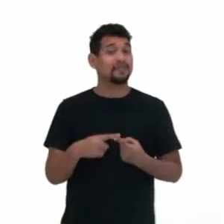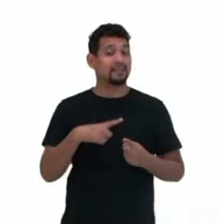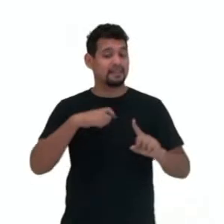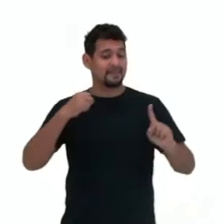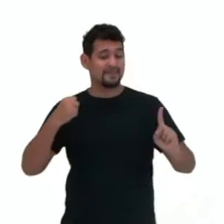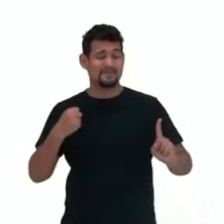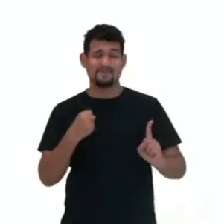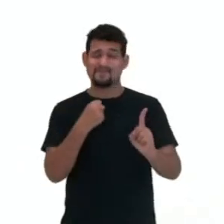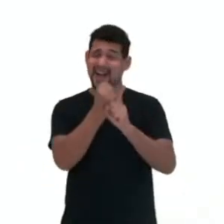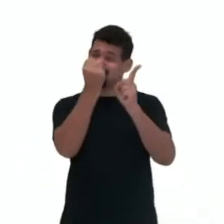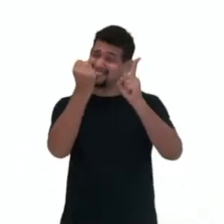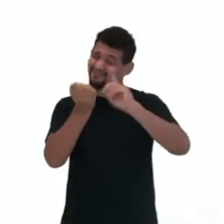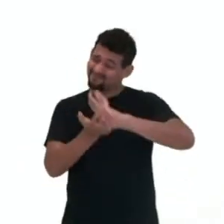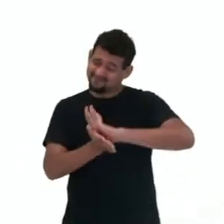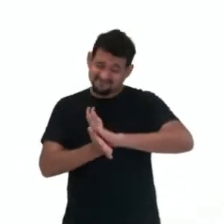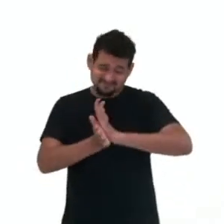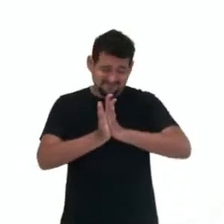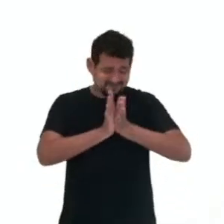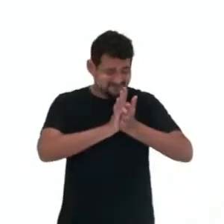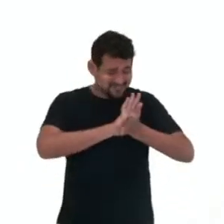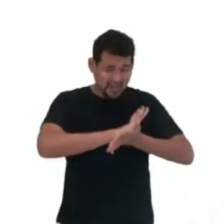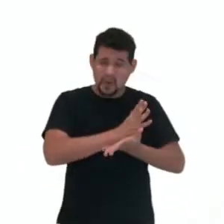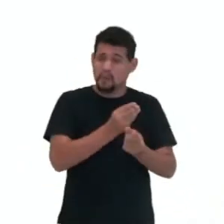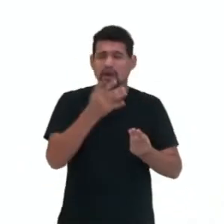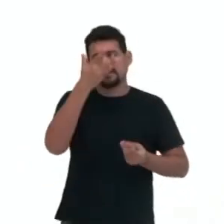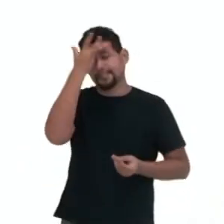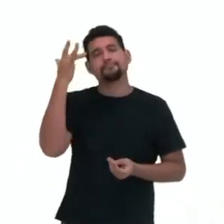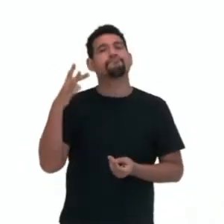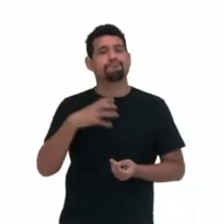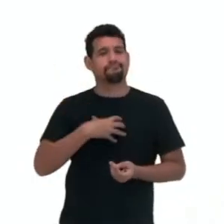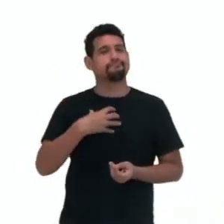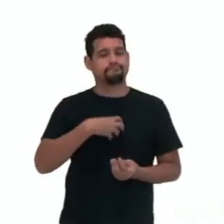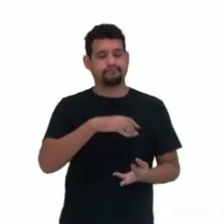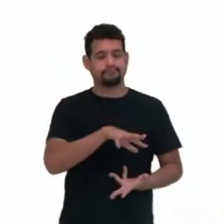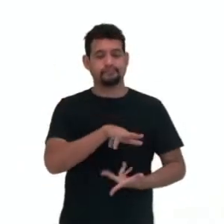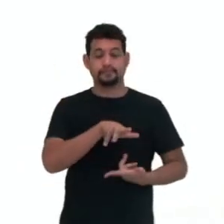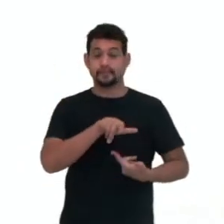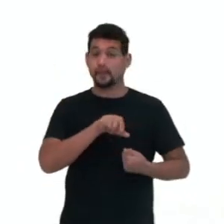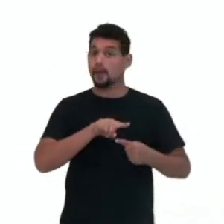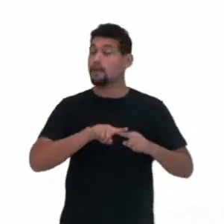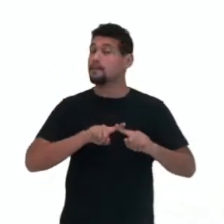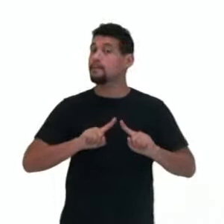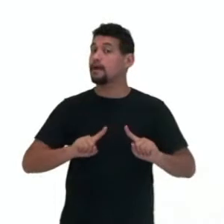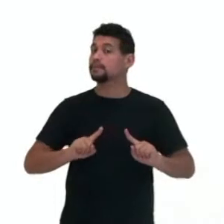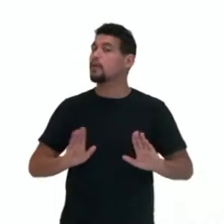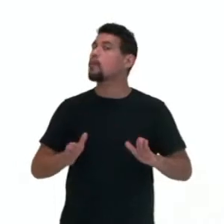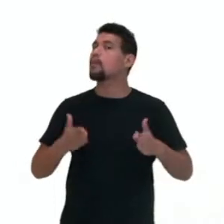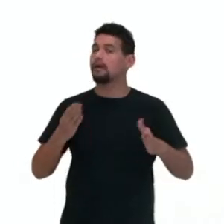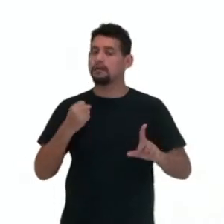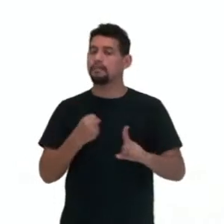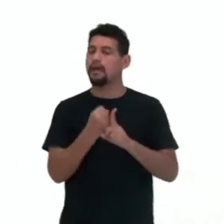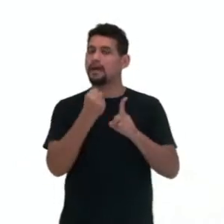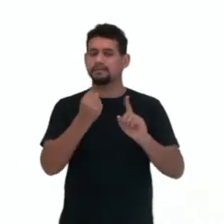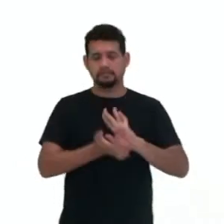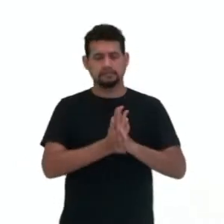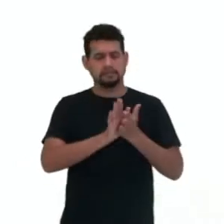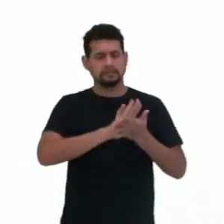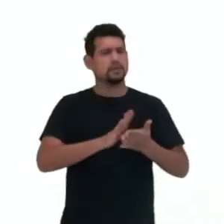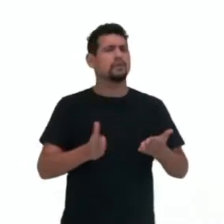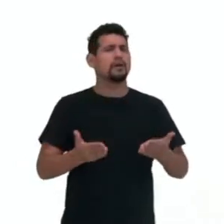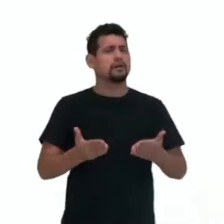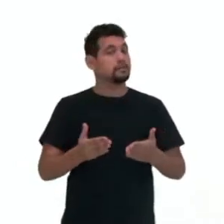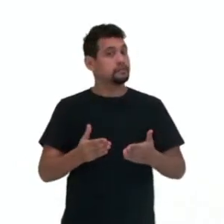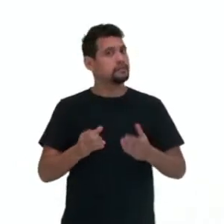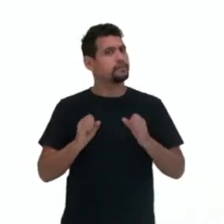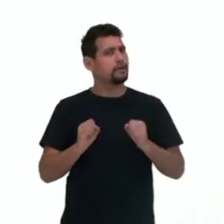impactos devastadores já são sentidos em milhões de pessoas em todo o mundo. Então, quais são esses impactos devastadores? Você pode